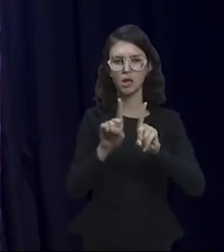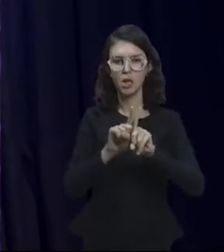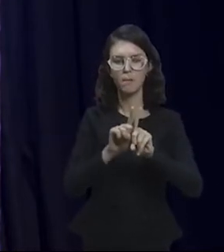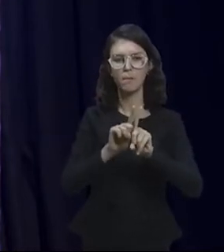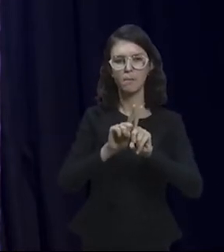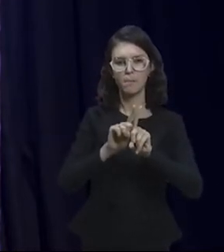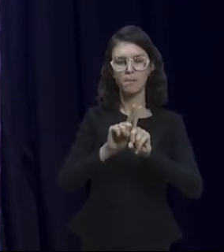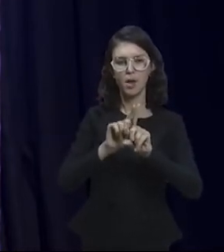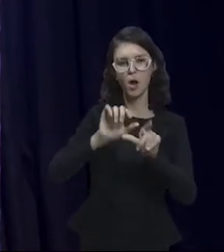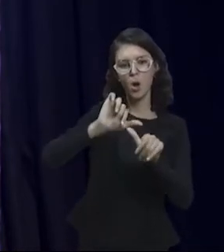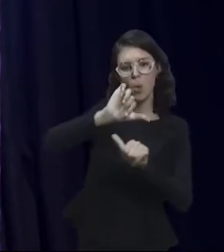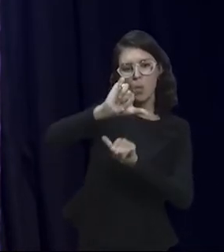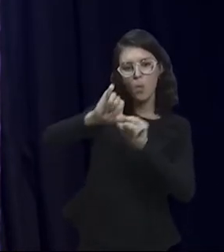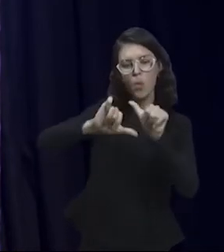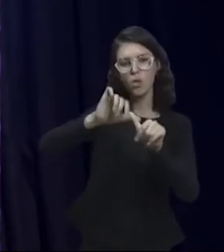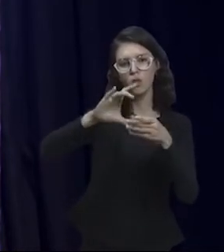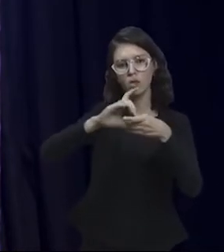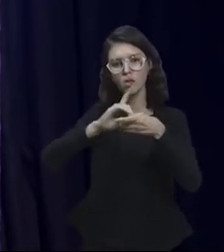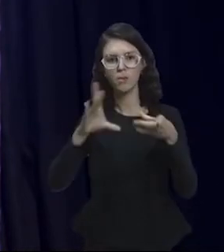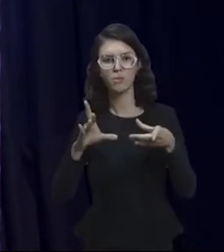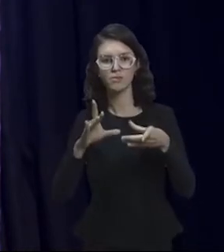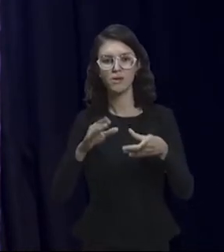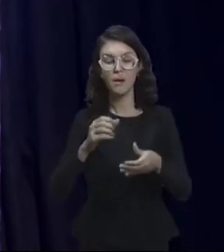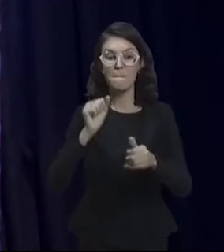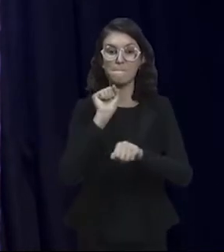em democracia e não em tirania.